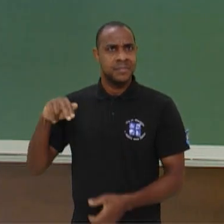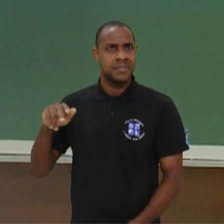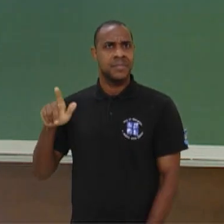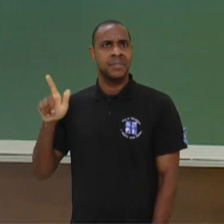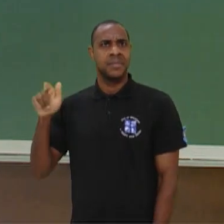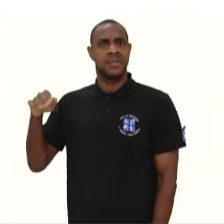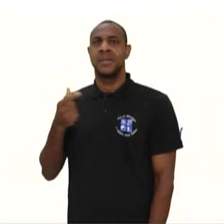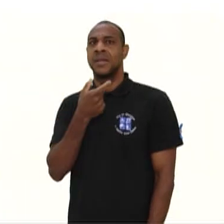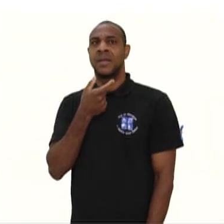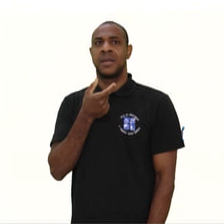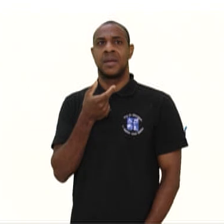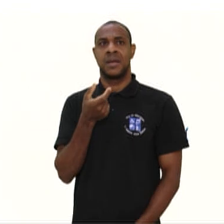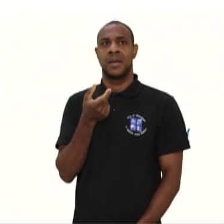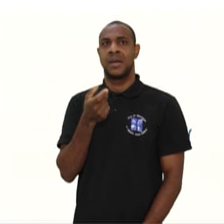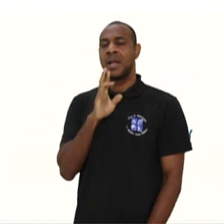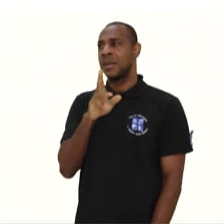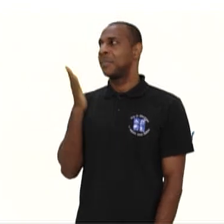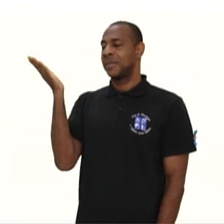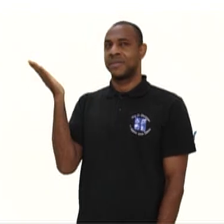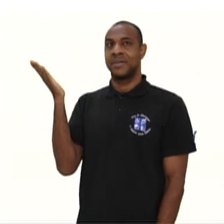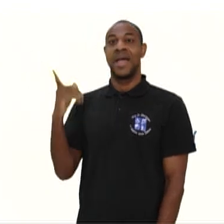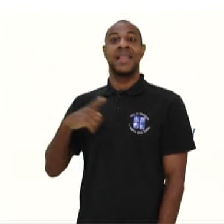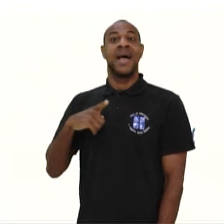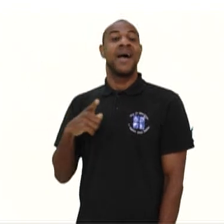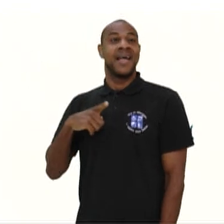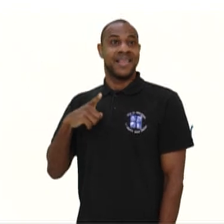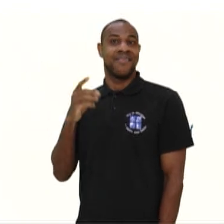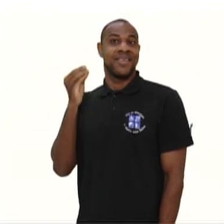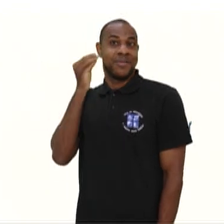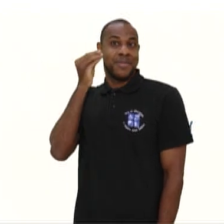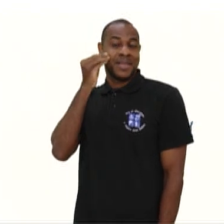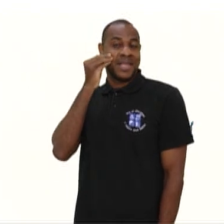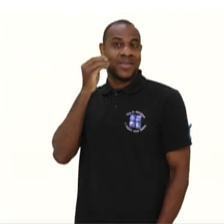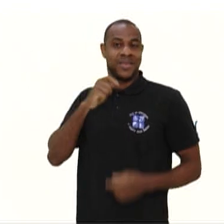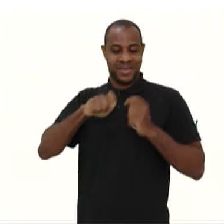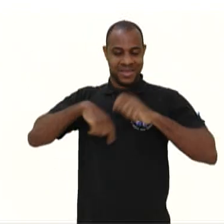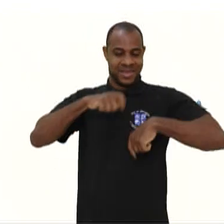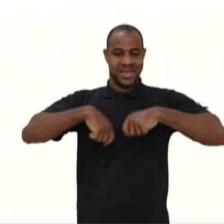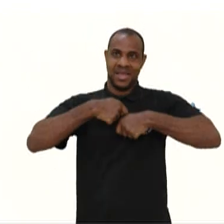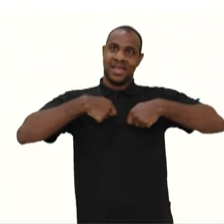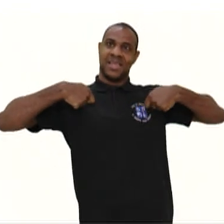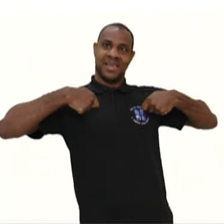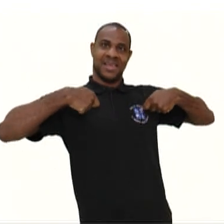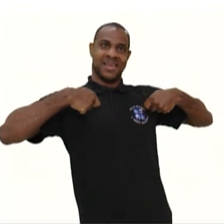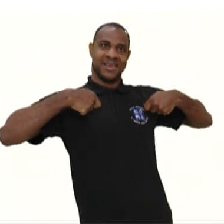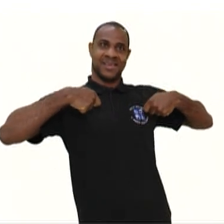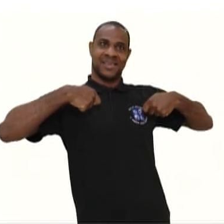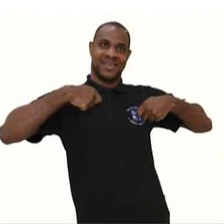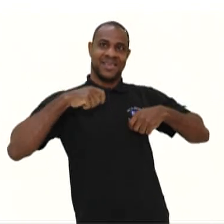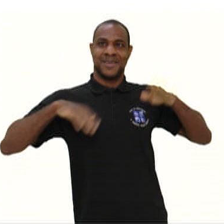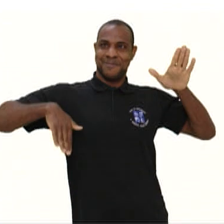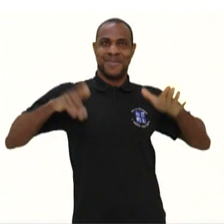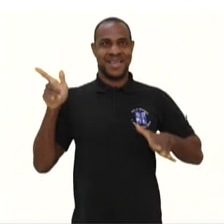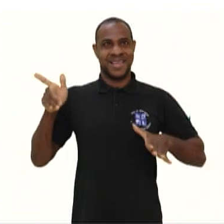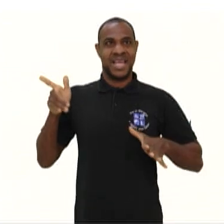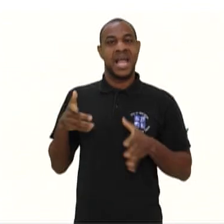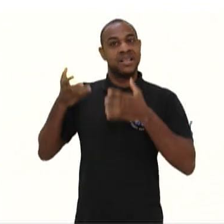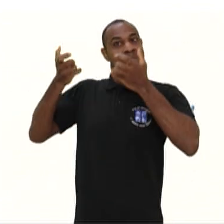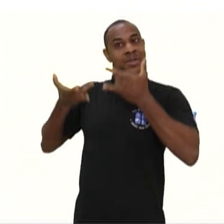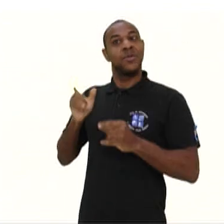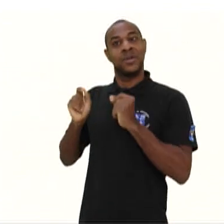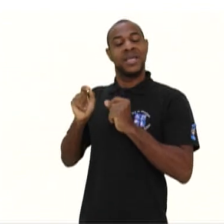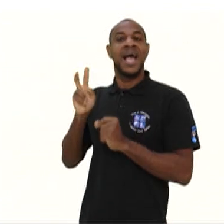kids. Então, enquanto ela estava experimentando as cangas de praia, ela disse à mulher sobre os seus filhos.